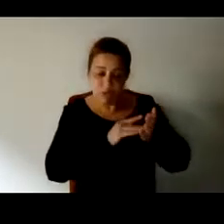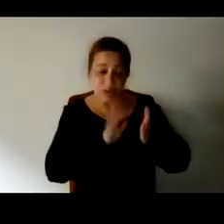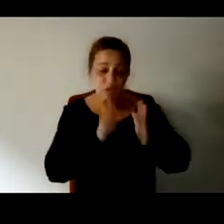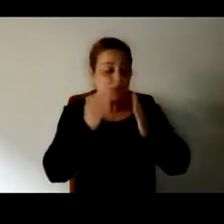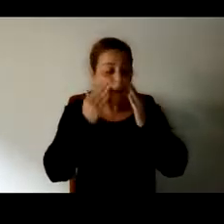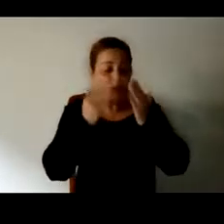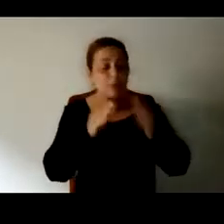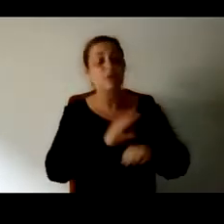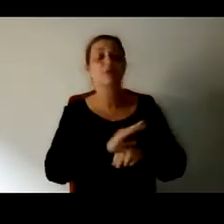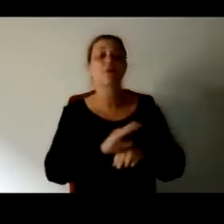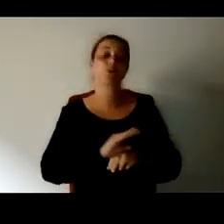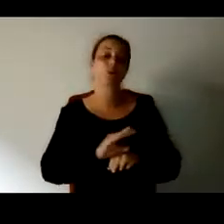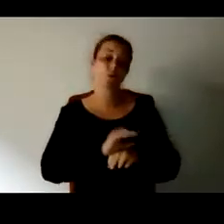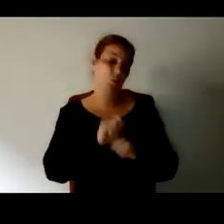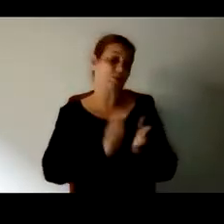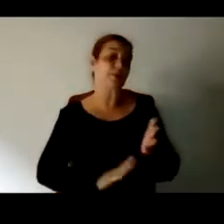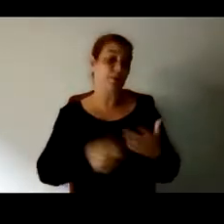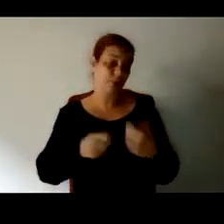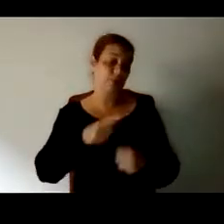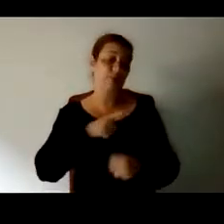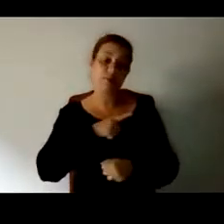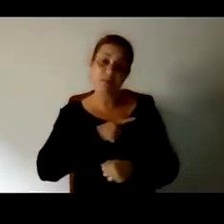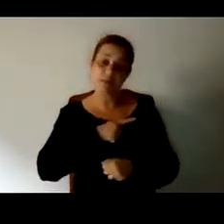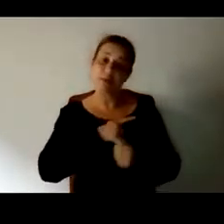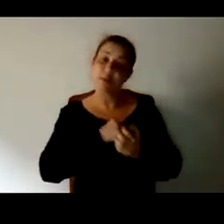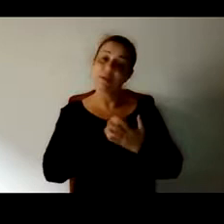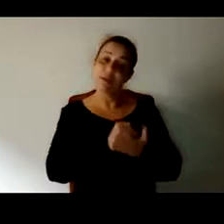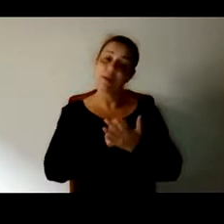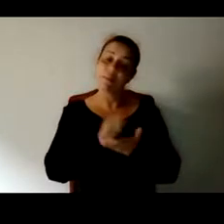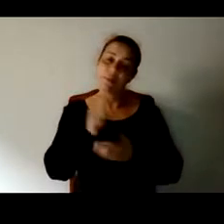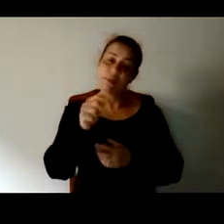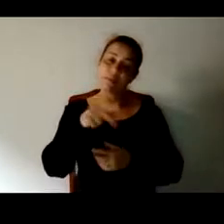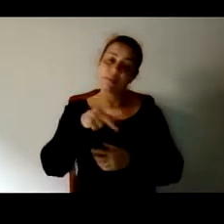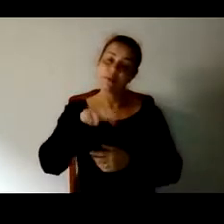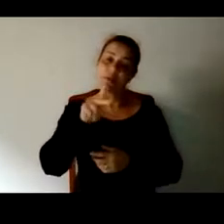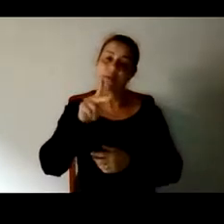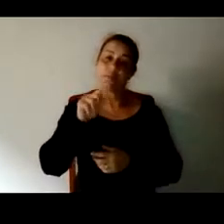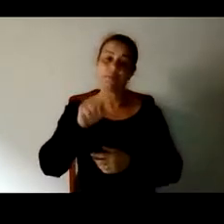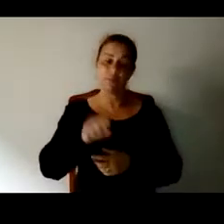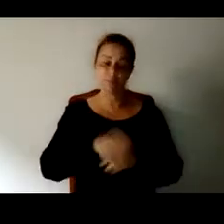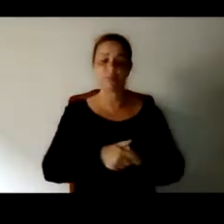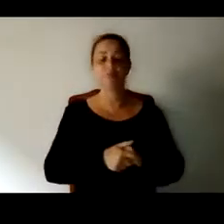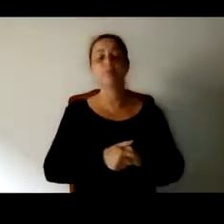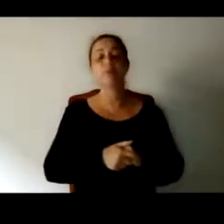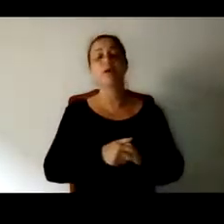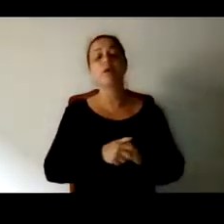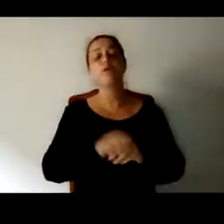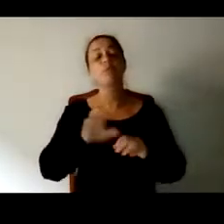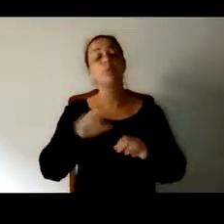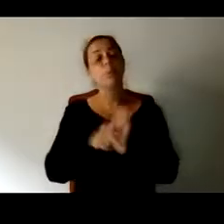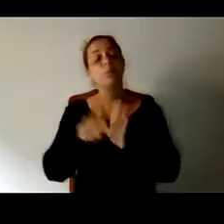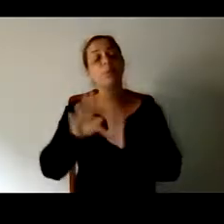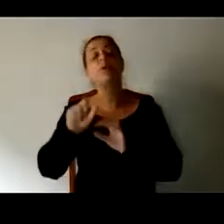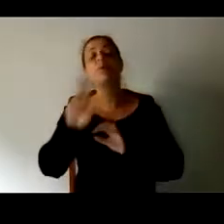curso para apoiar as APNPs e as aulas online do ensino híbrido, podendo inseri-las em atividades